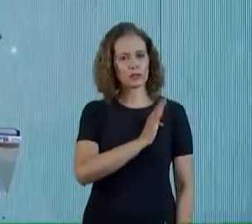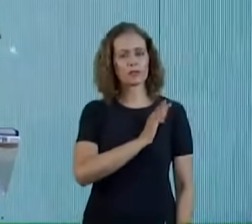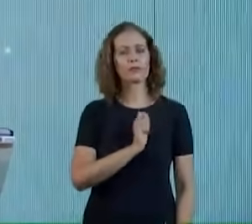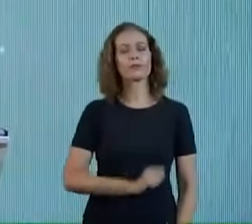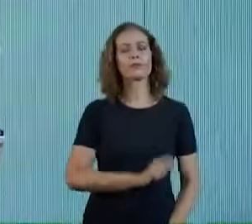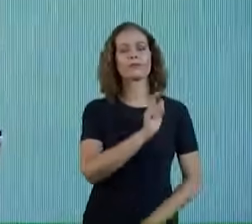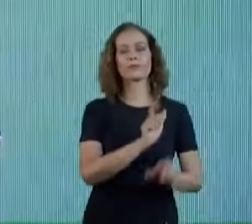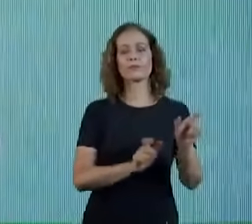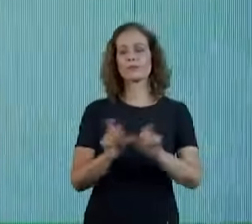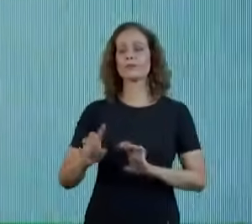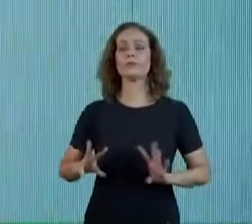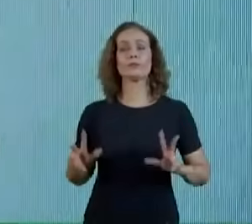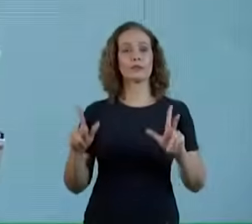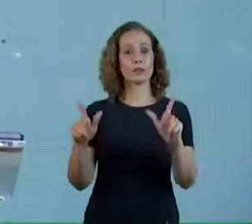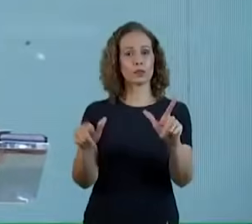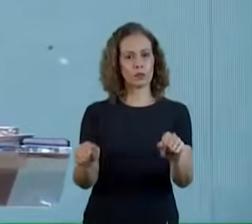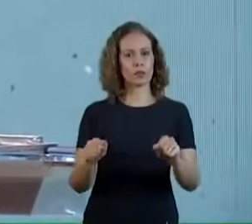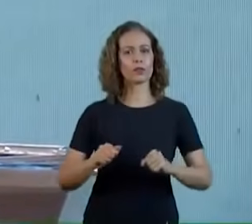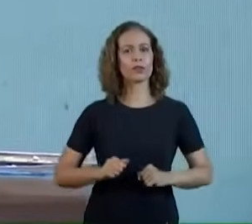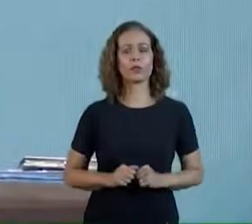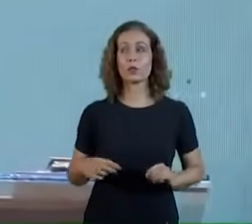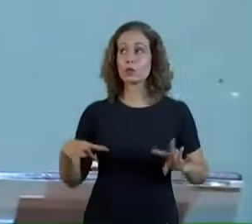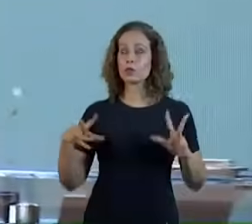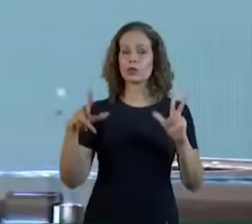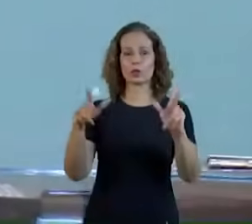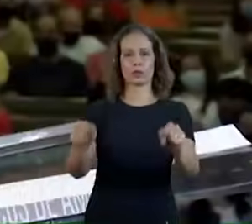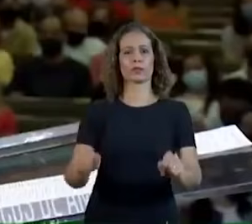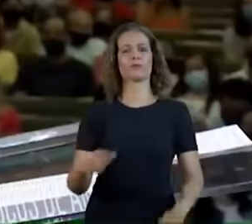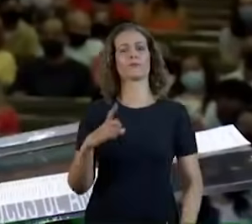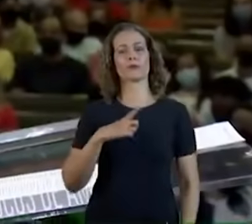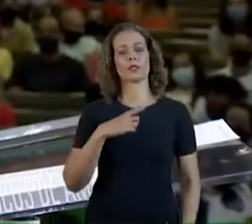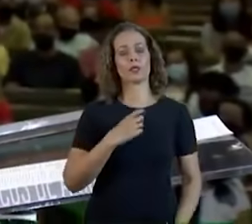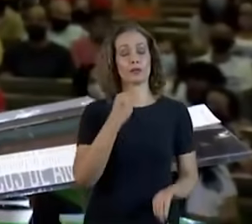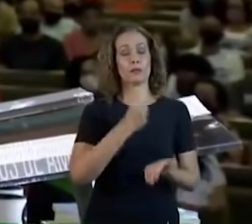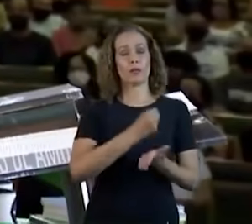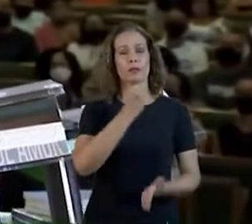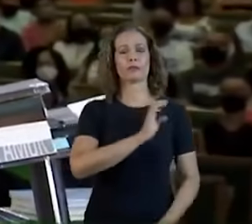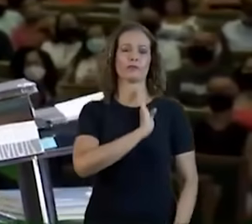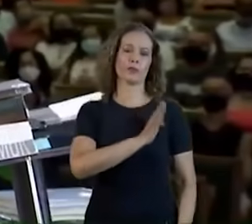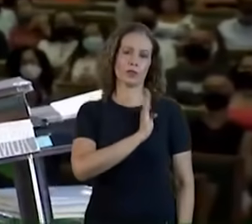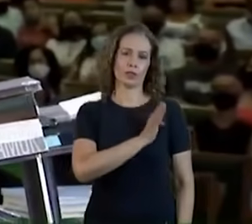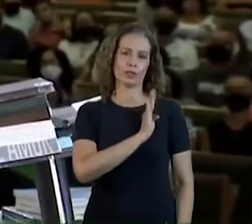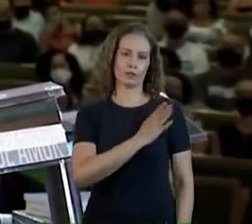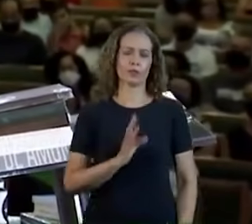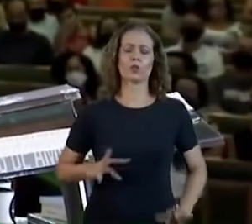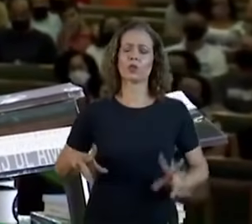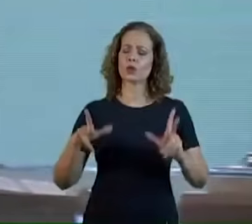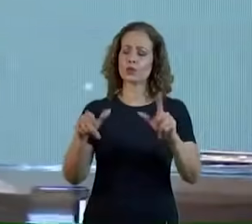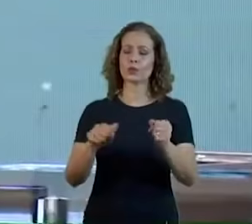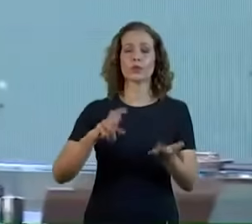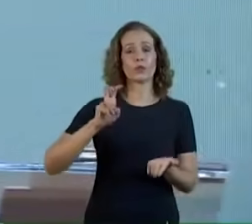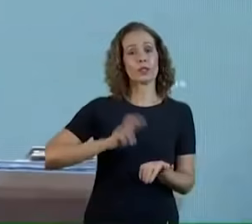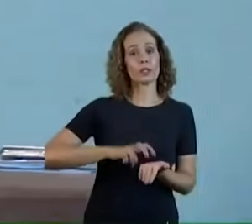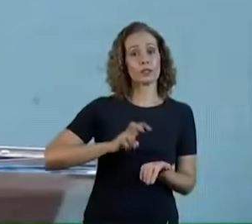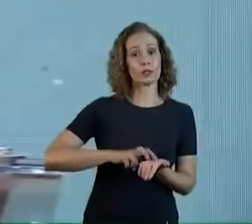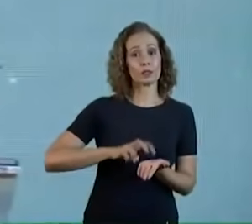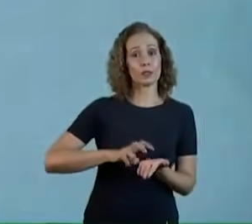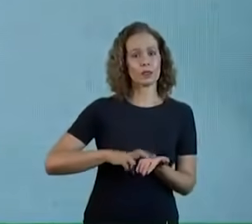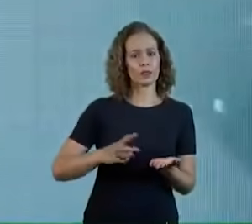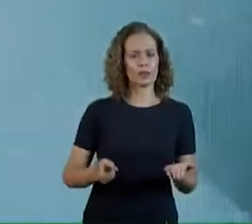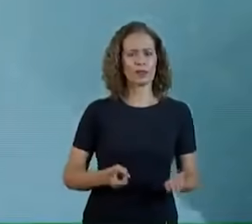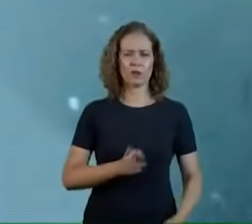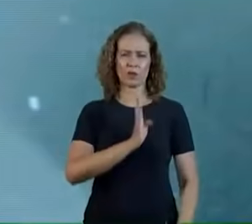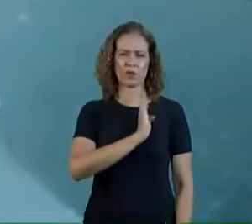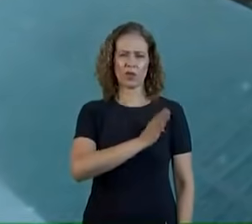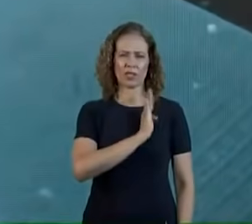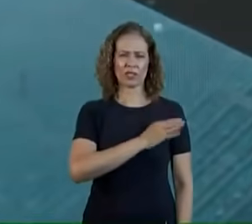as pessoas, sem exceção. Todo mundo nessa manhã não tem mais o coração que